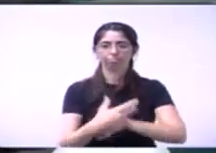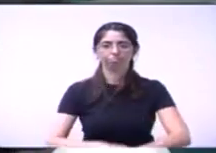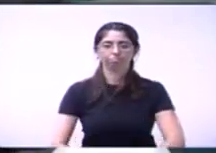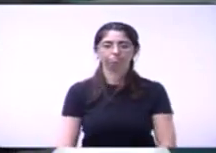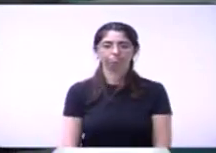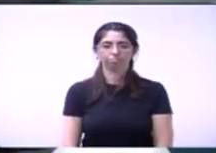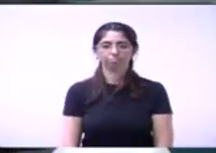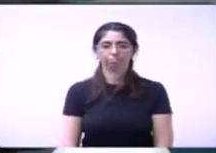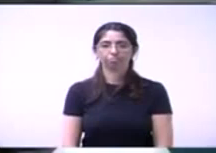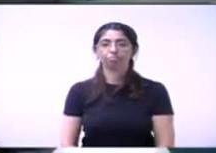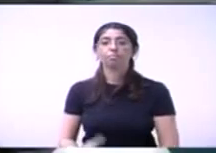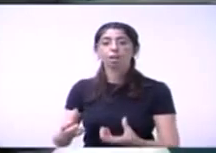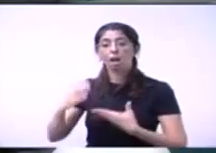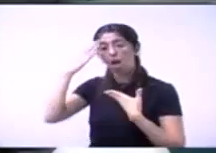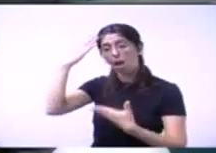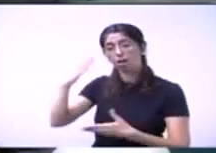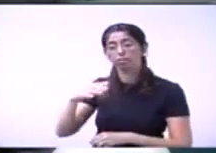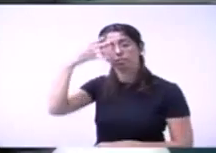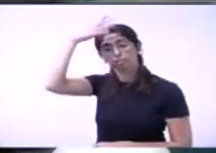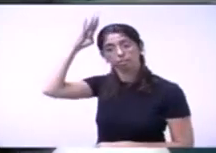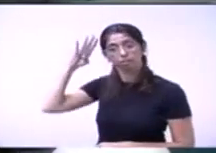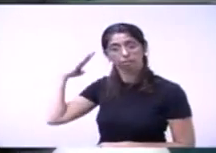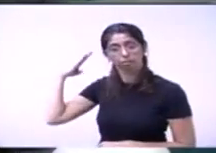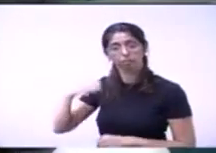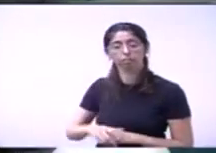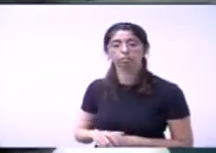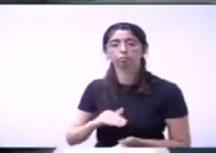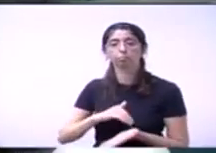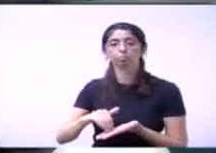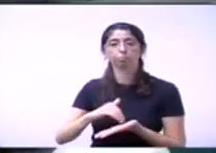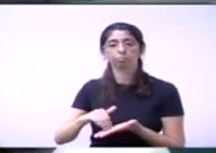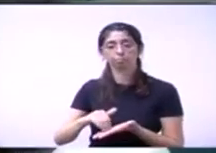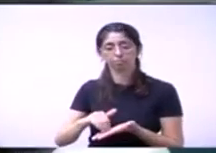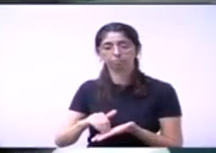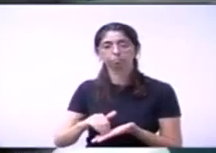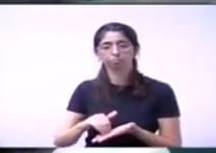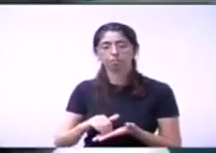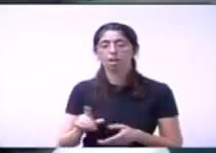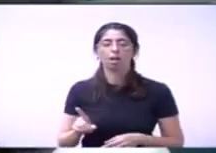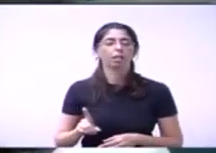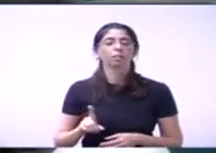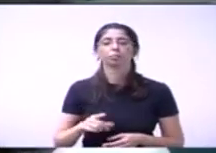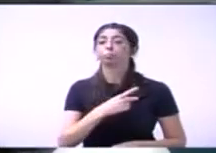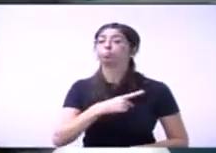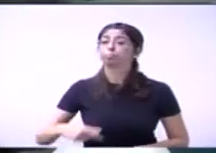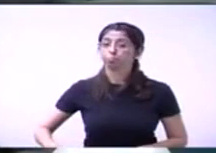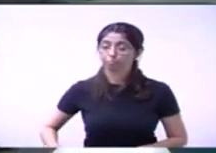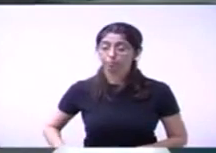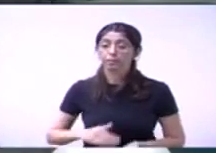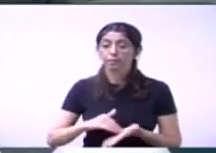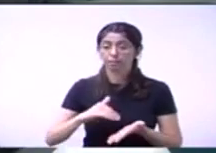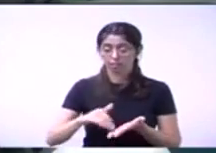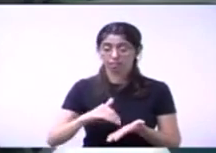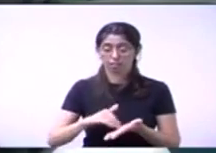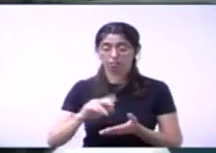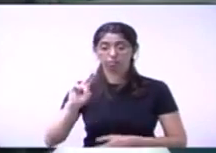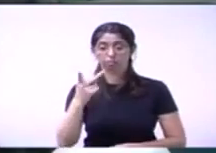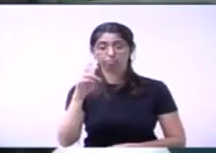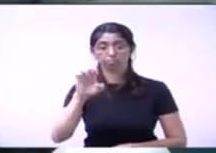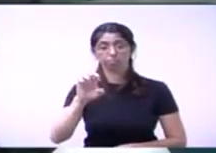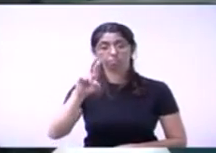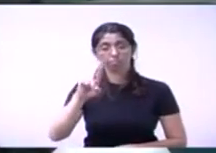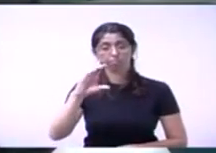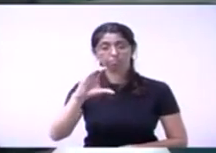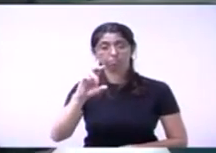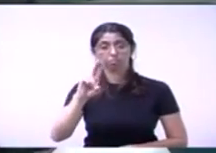a Ângela e o presidente Hércules pelo convite aí para fazer parte do partido. Muito obrigado,